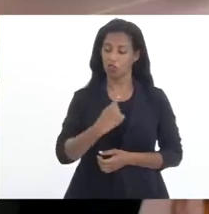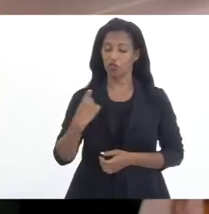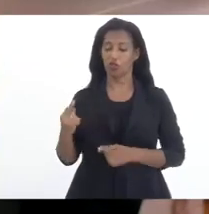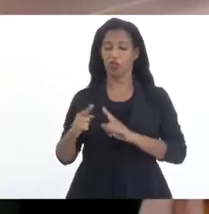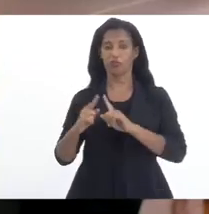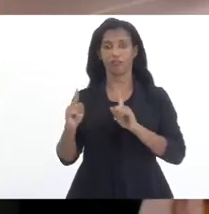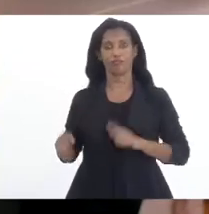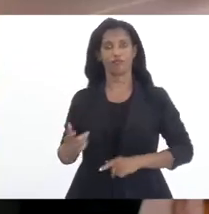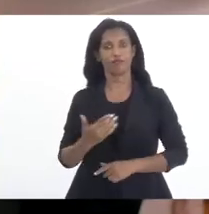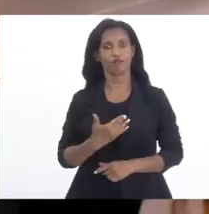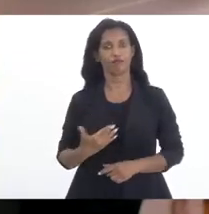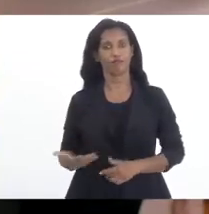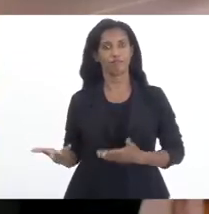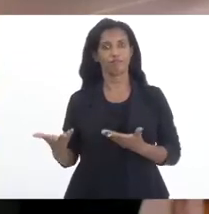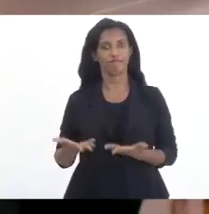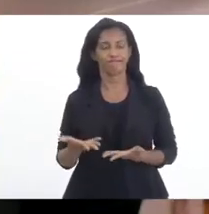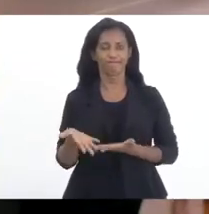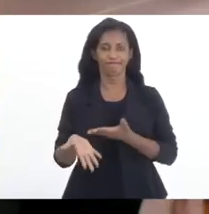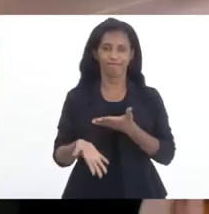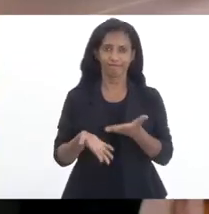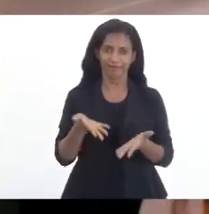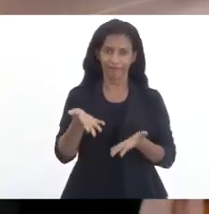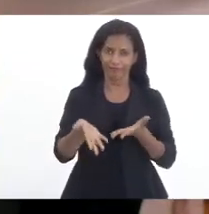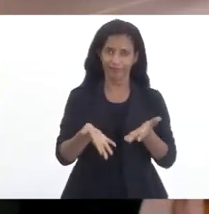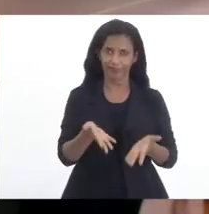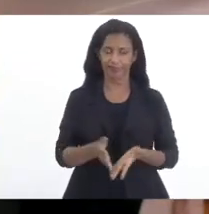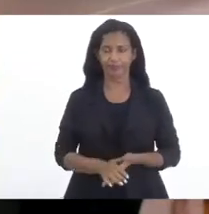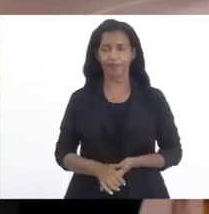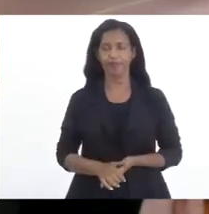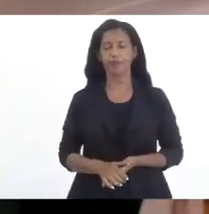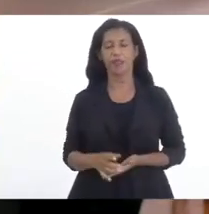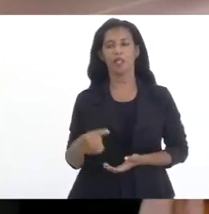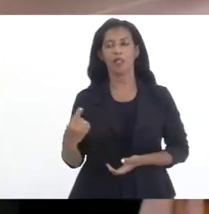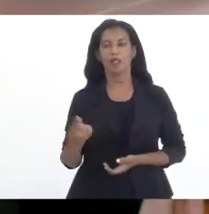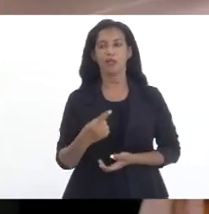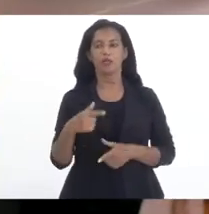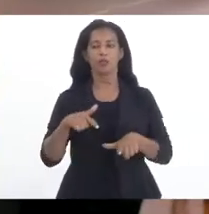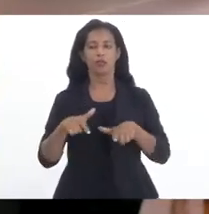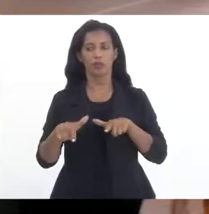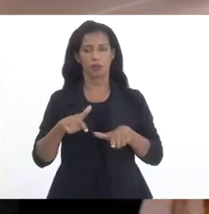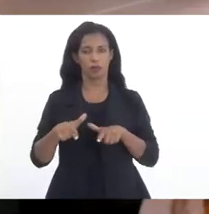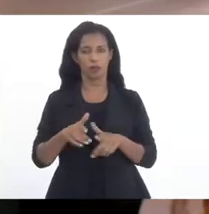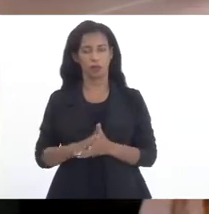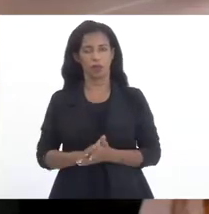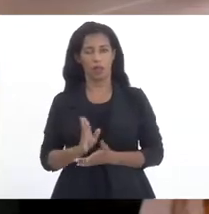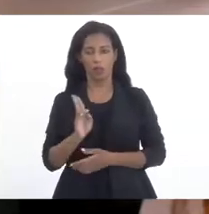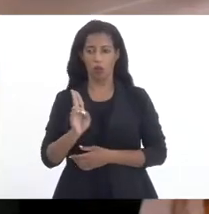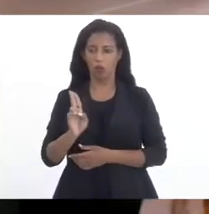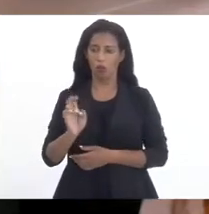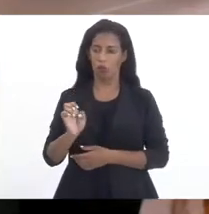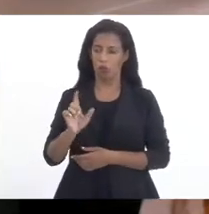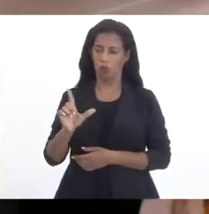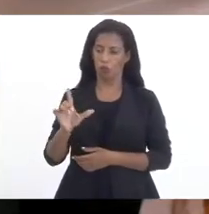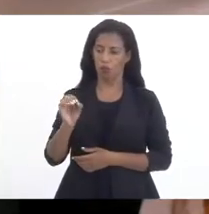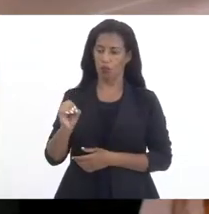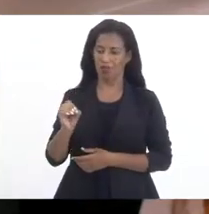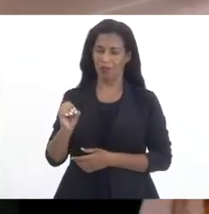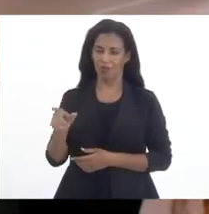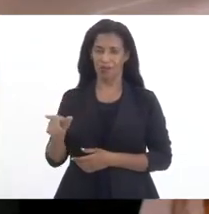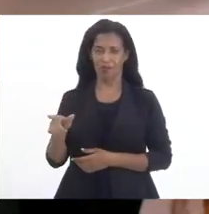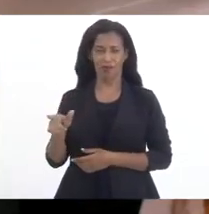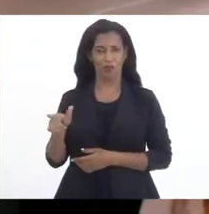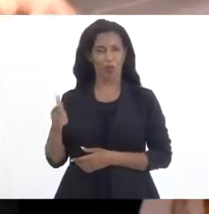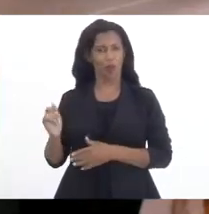servidores públicos, de servir. Né? E ser um servidor público, né, a UESO, na sua missão